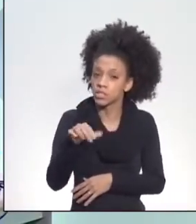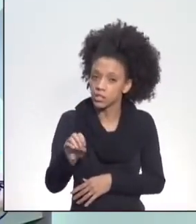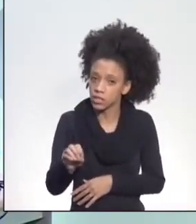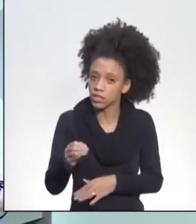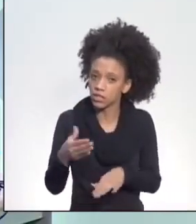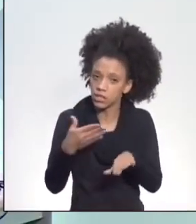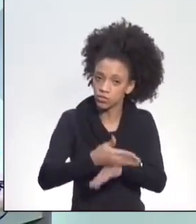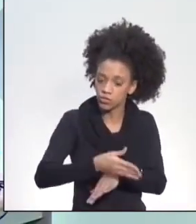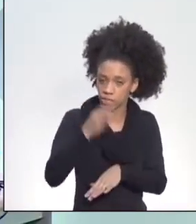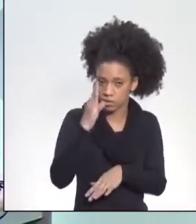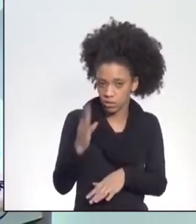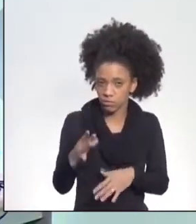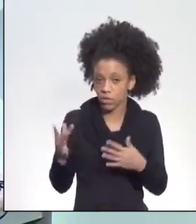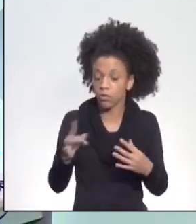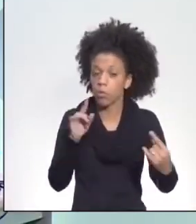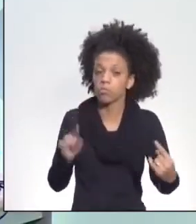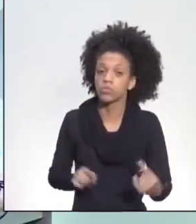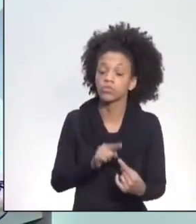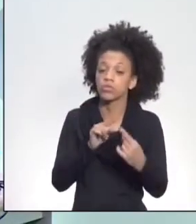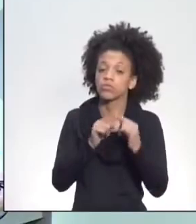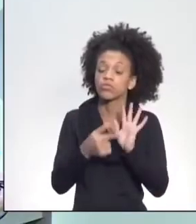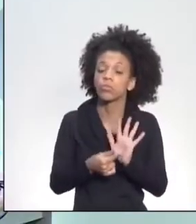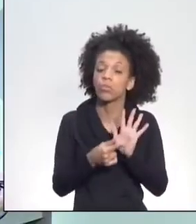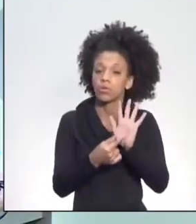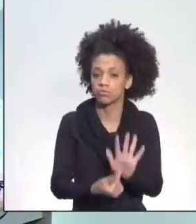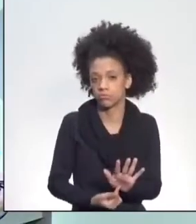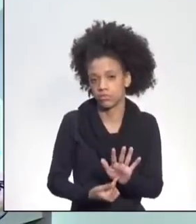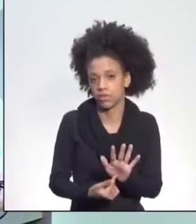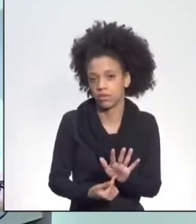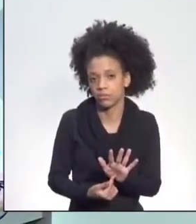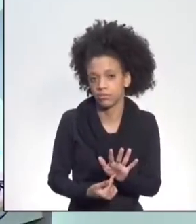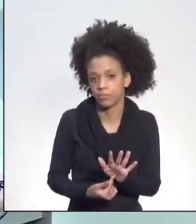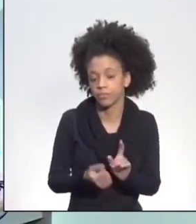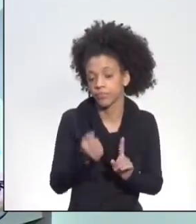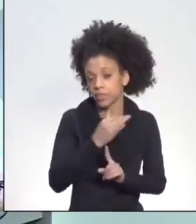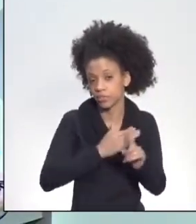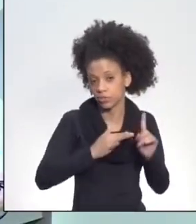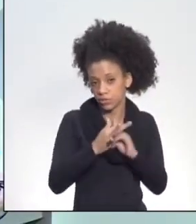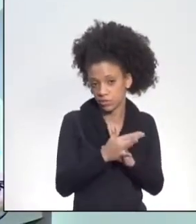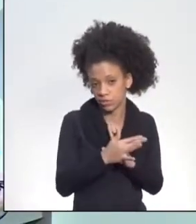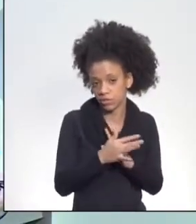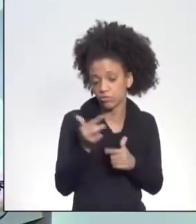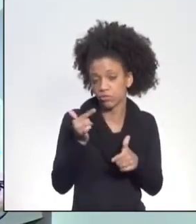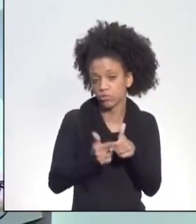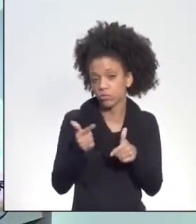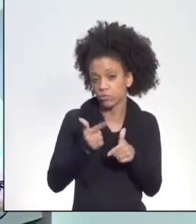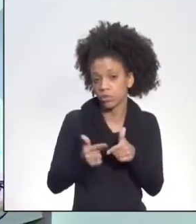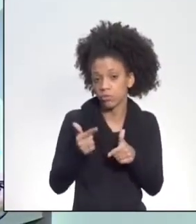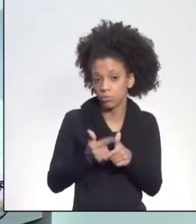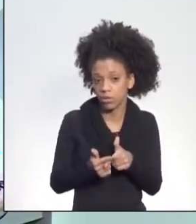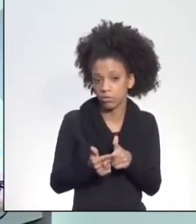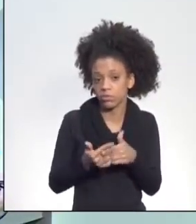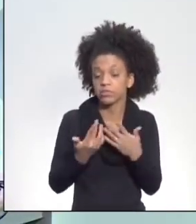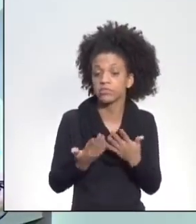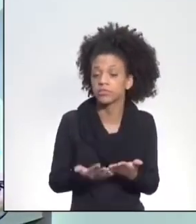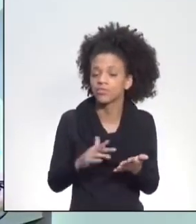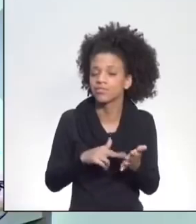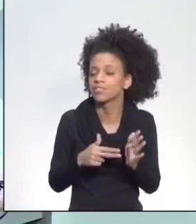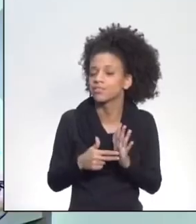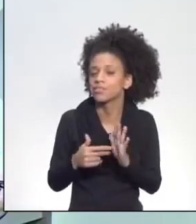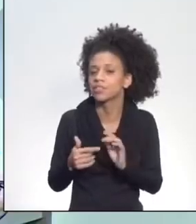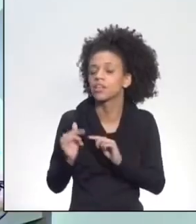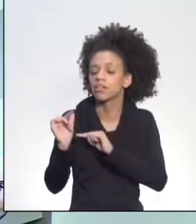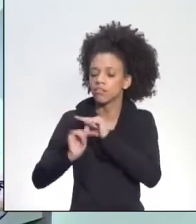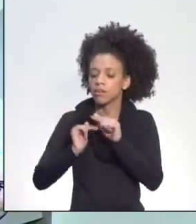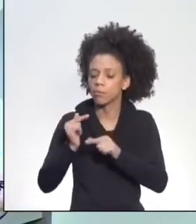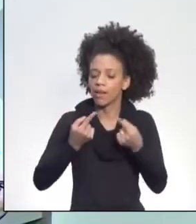a intenção, a finalidade de mostrar para a sociedade os problemas sociais, ou seja, ele trabalha com a questão da crítica